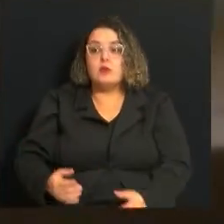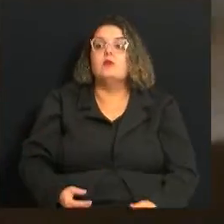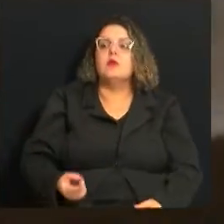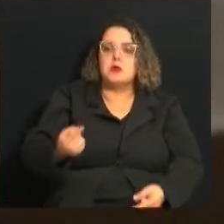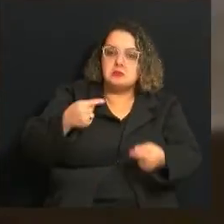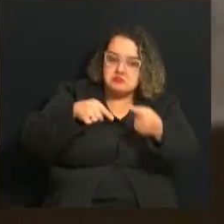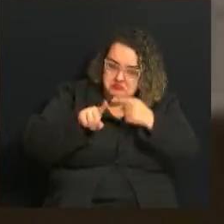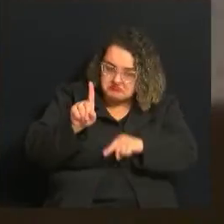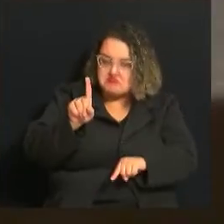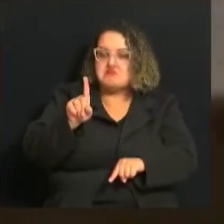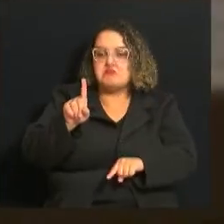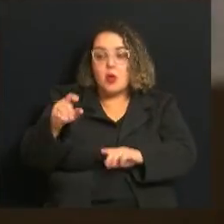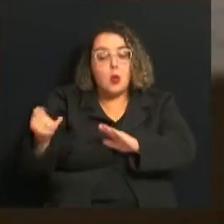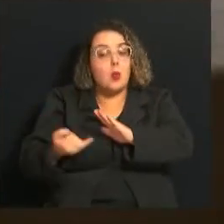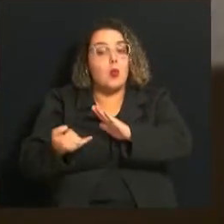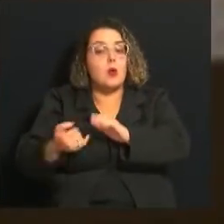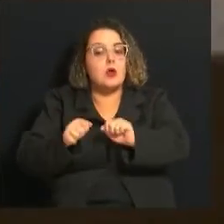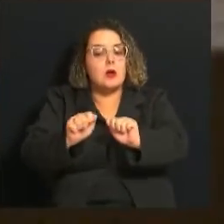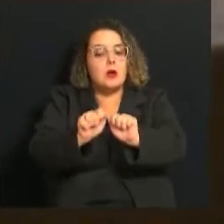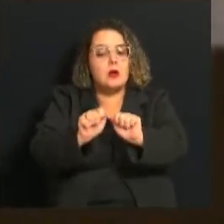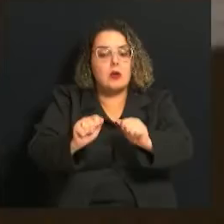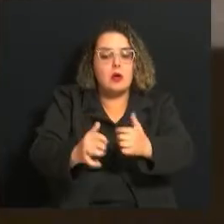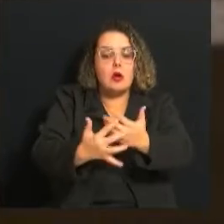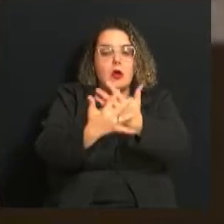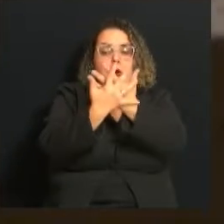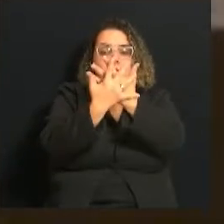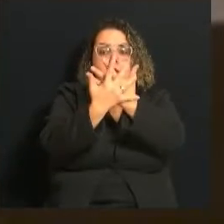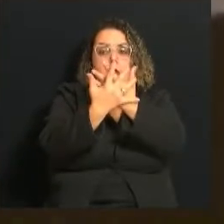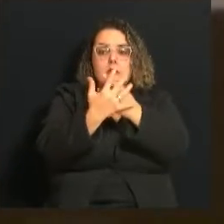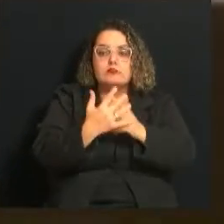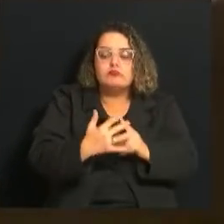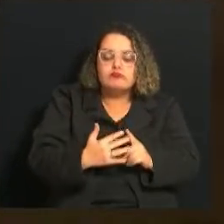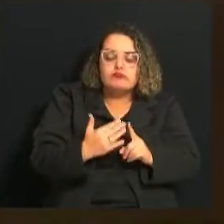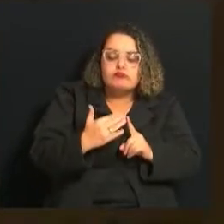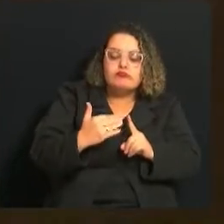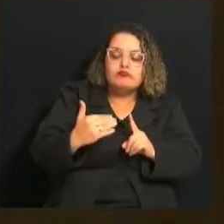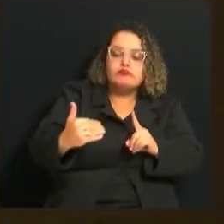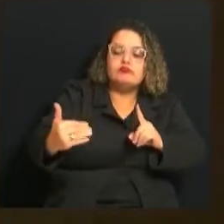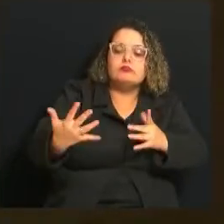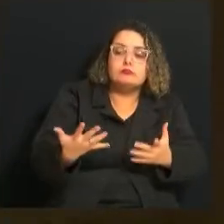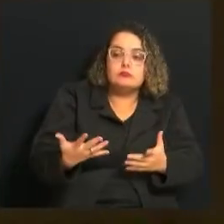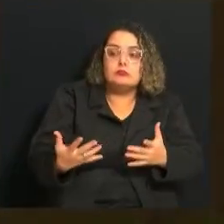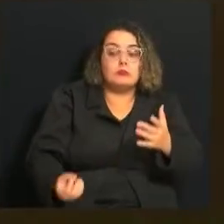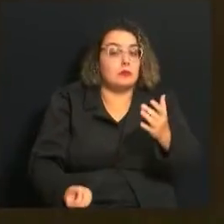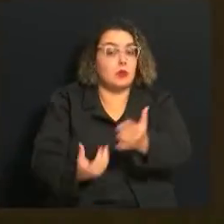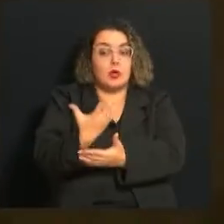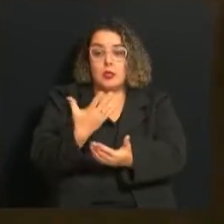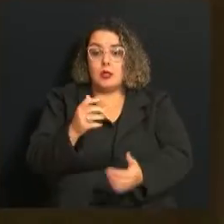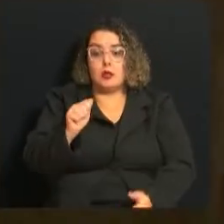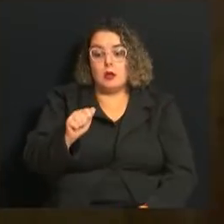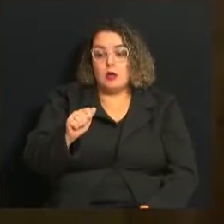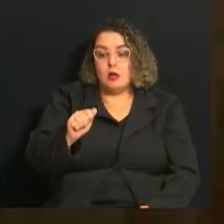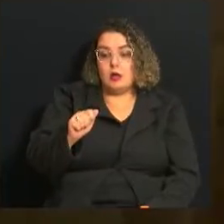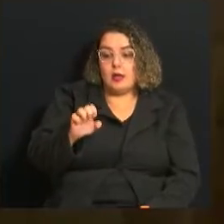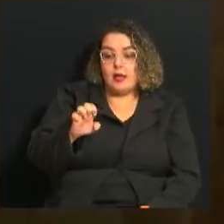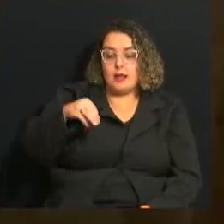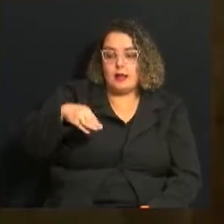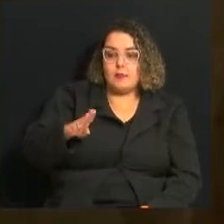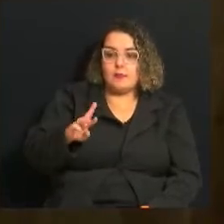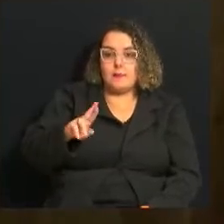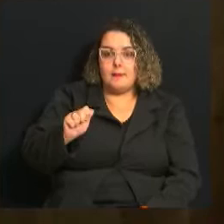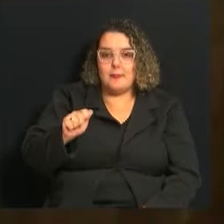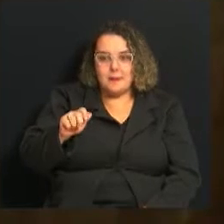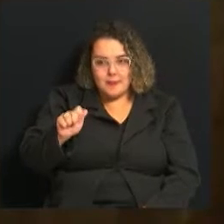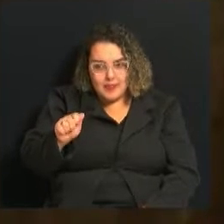Agronômico ele acabou sendo o grande inspirador para a criação da Embrapa, para a criação da EPAMIG, para a criação de